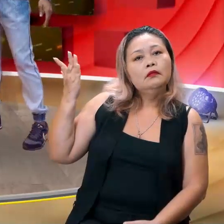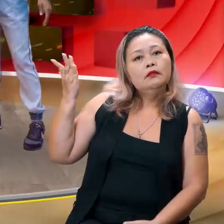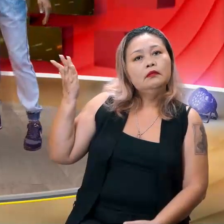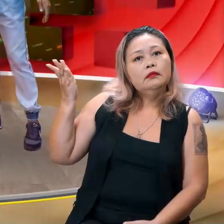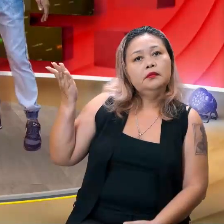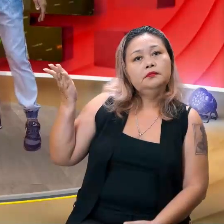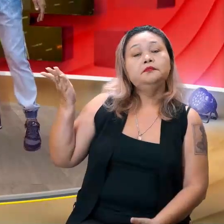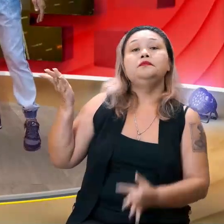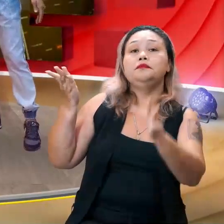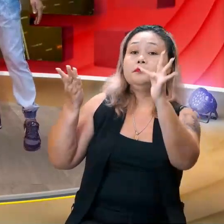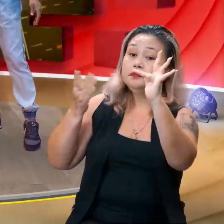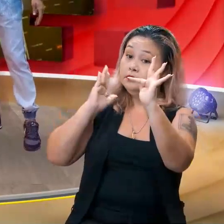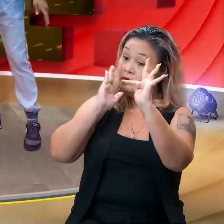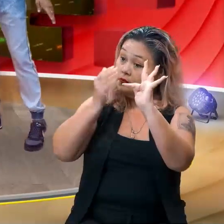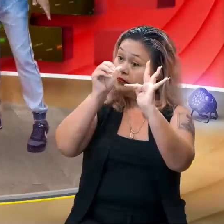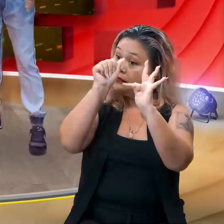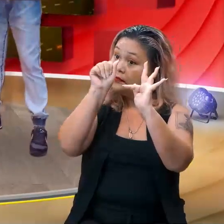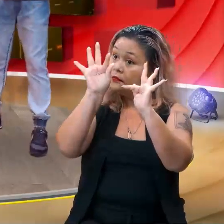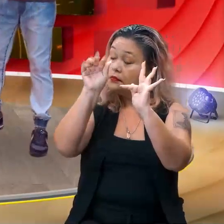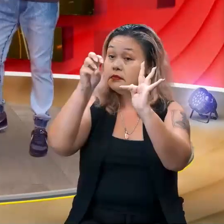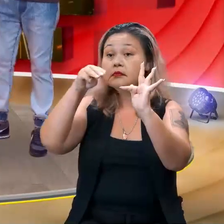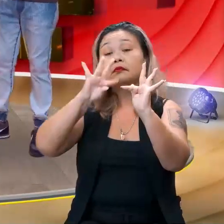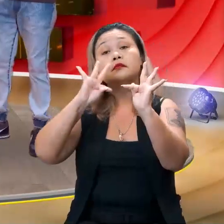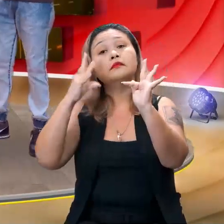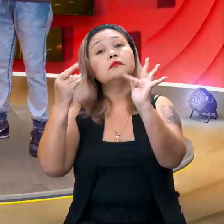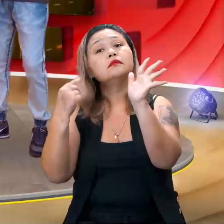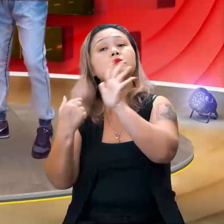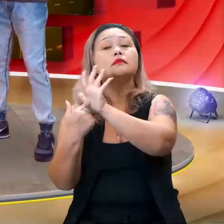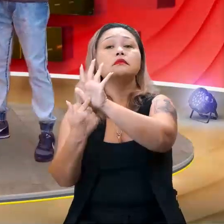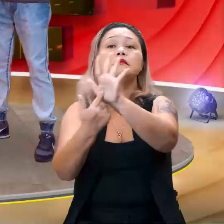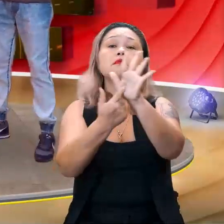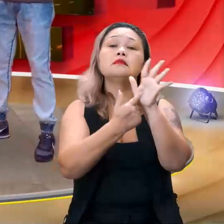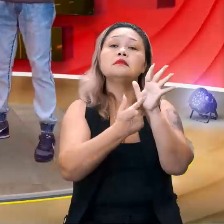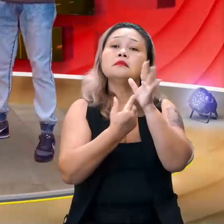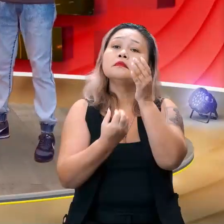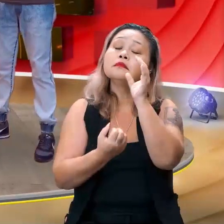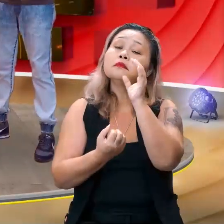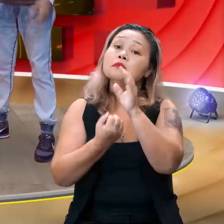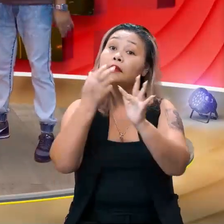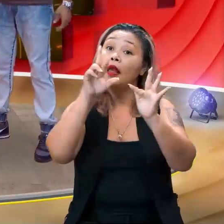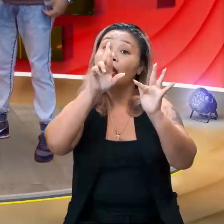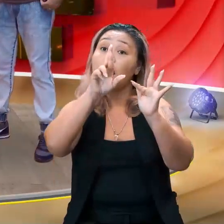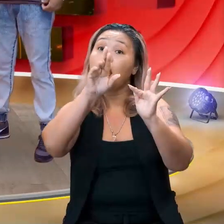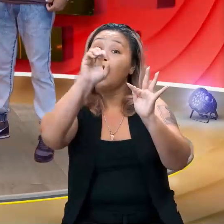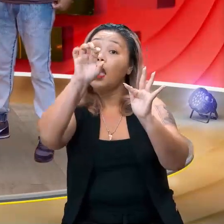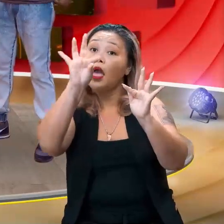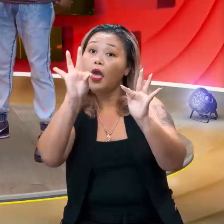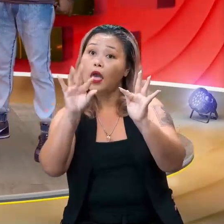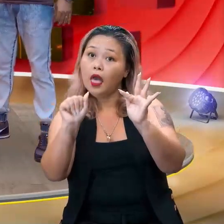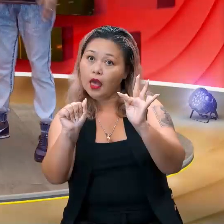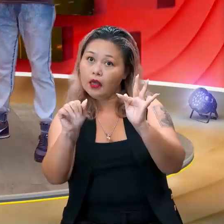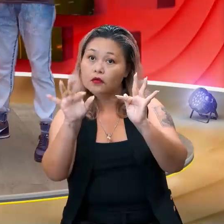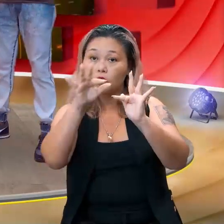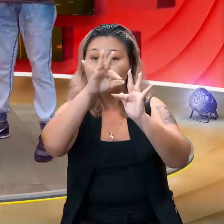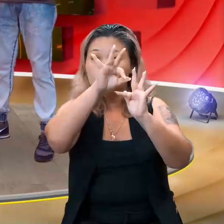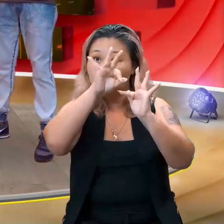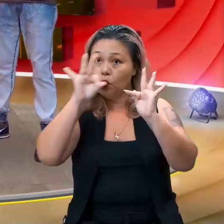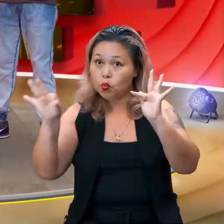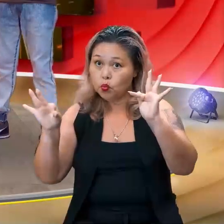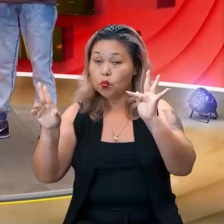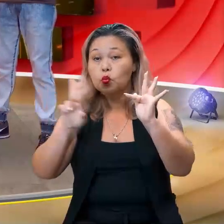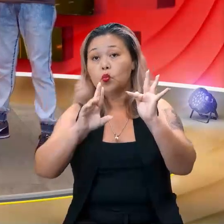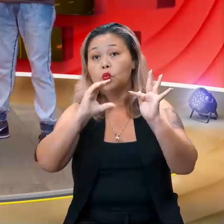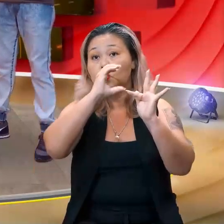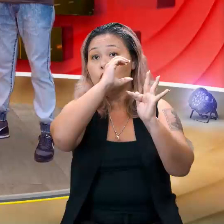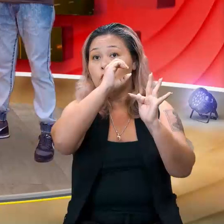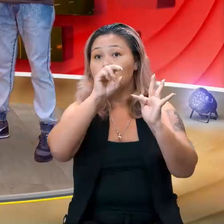Na função afim, toda a representação gráfica vai originar uma reta. Tá? A gente pode chamar essa reta de curva da função, mas é